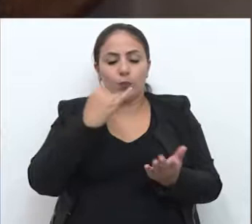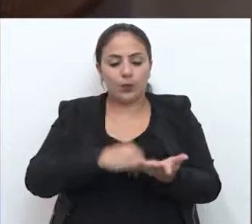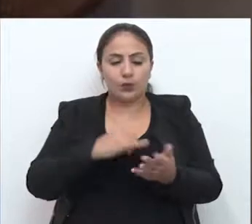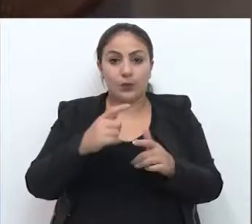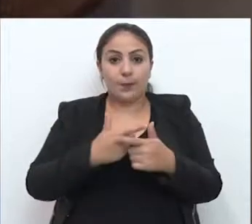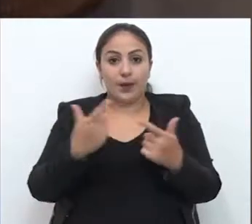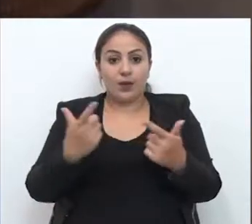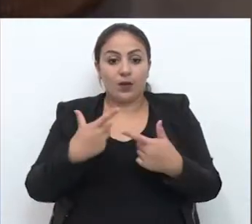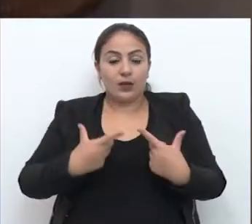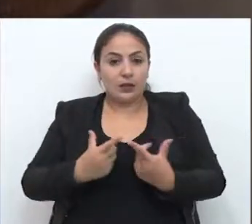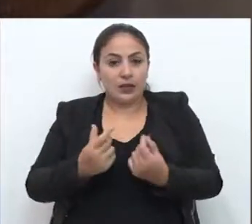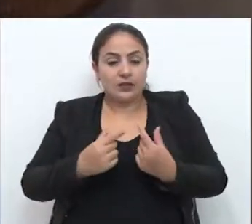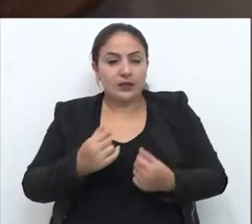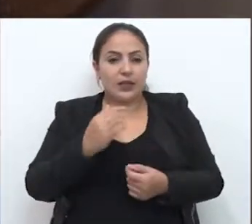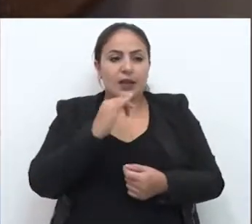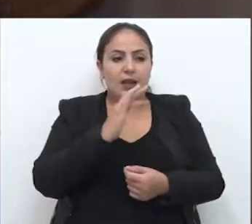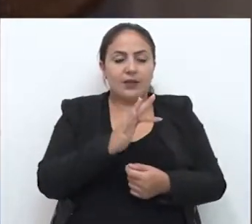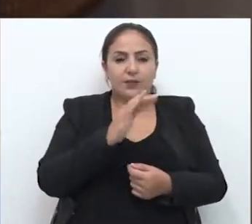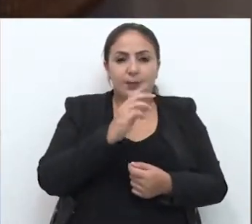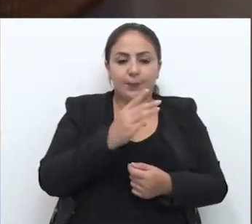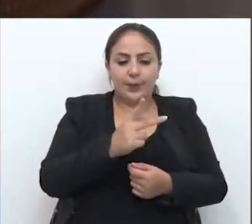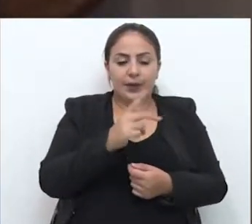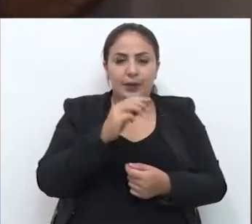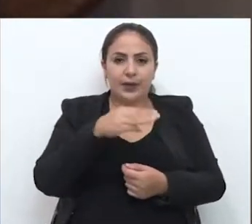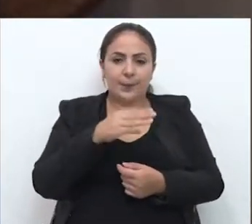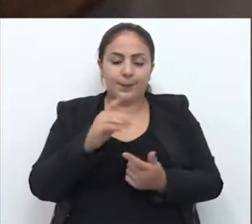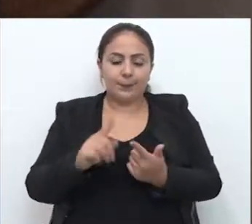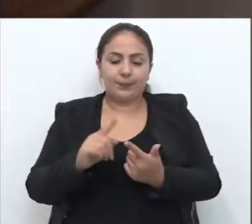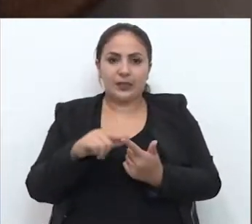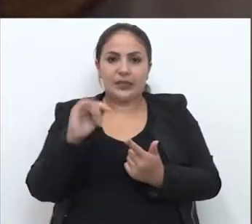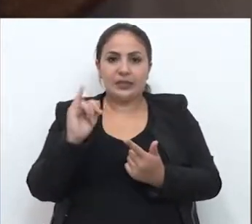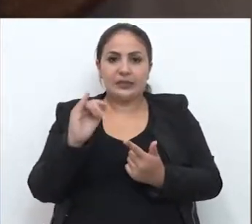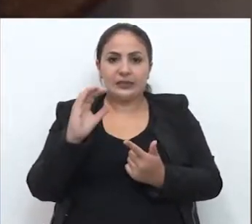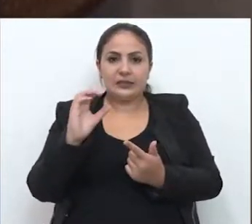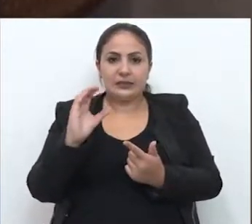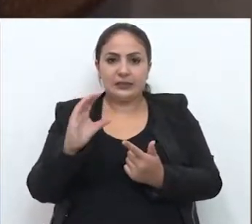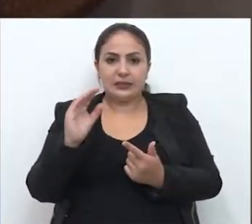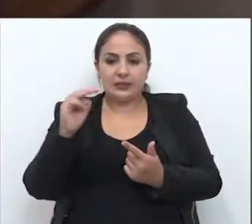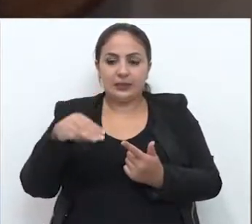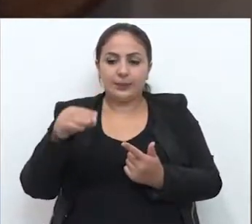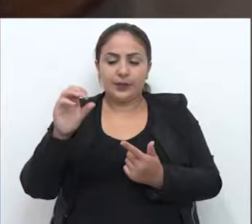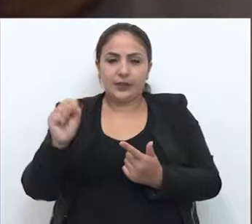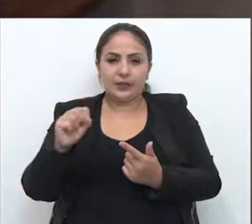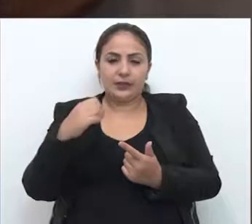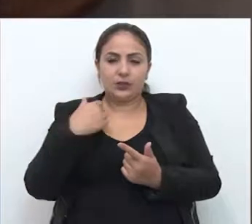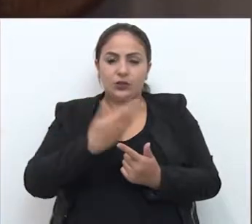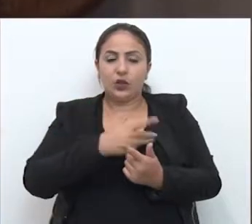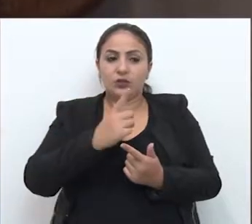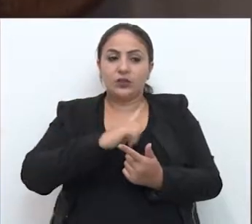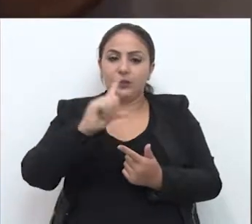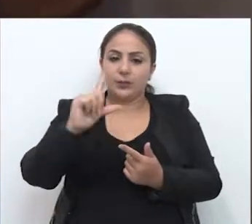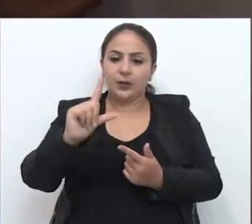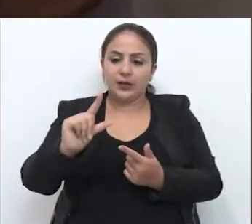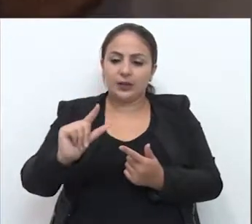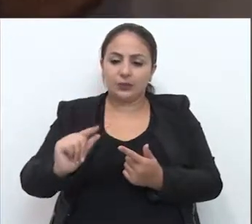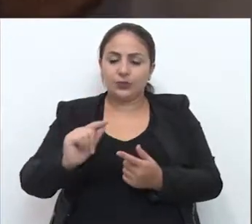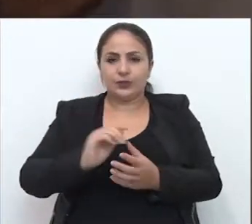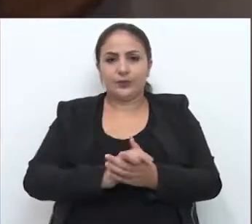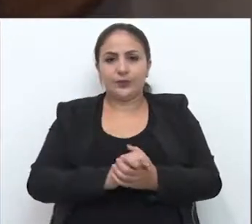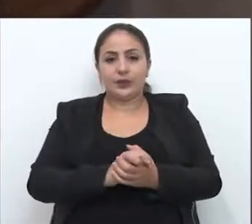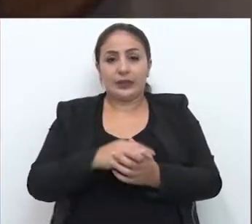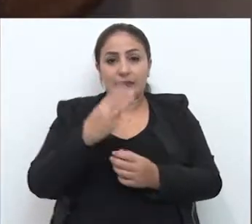impostos de maior volume, que é o FPM e o ICMS, FPM é a origem federal, nós tivemos uma